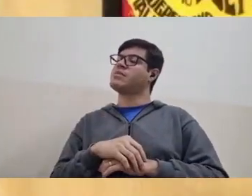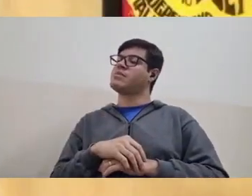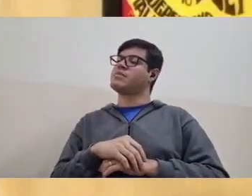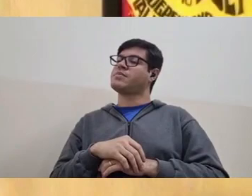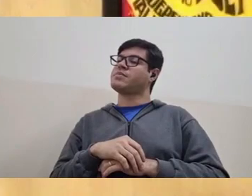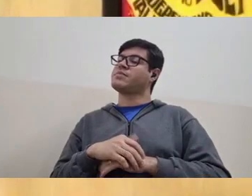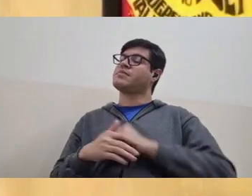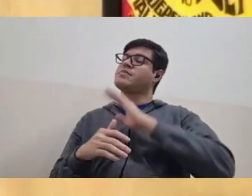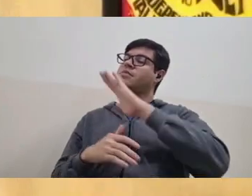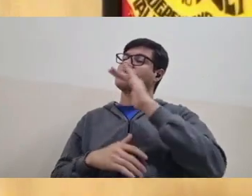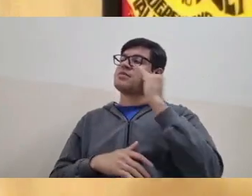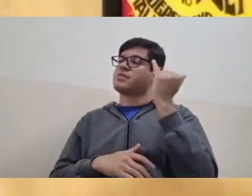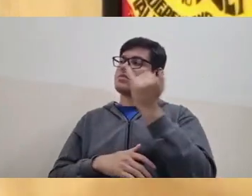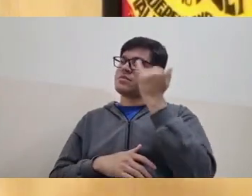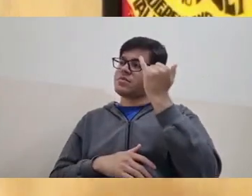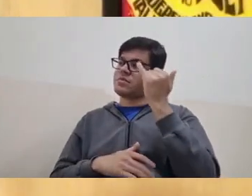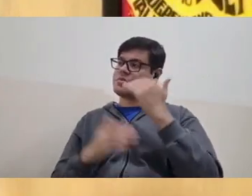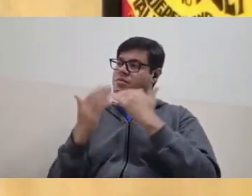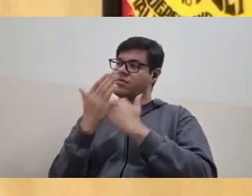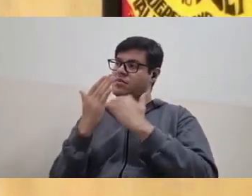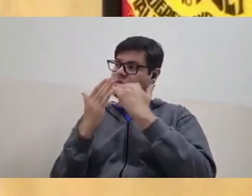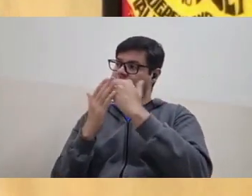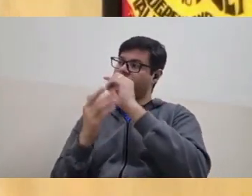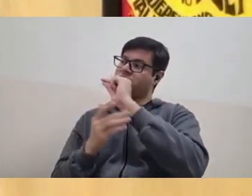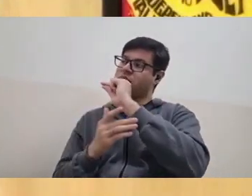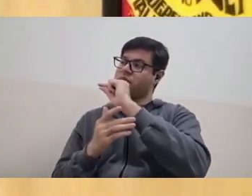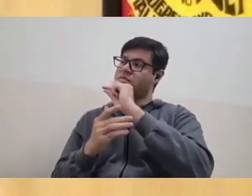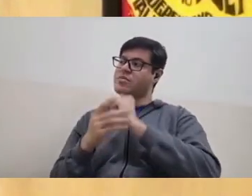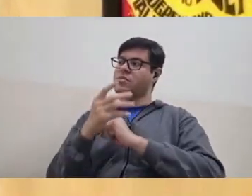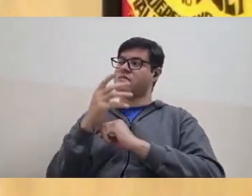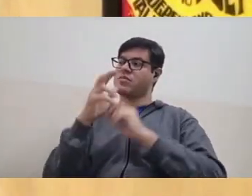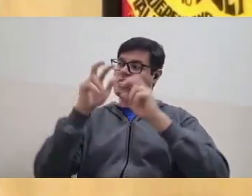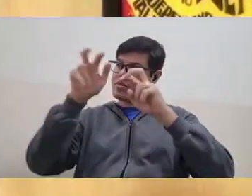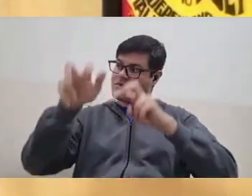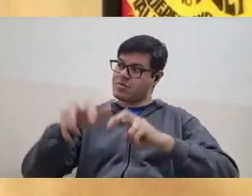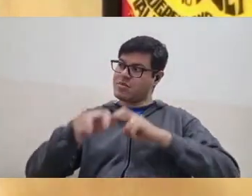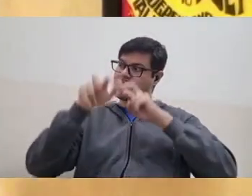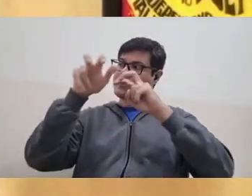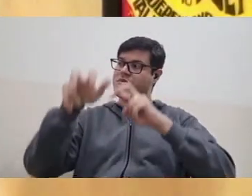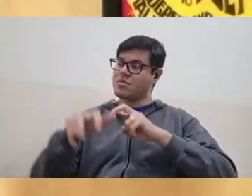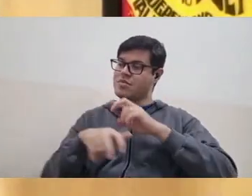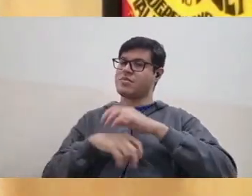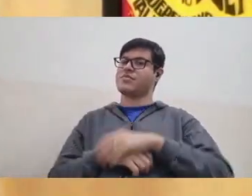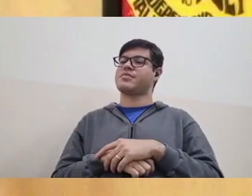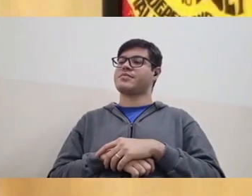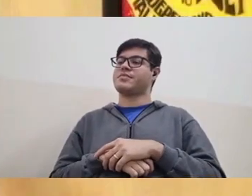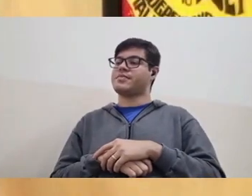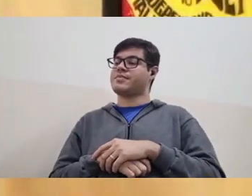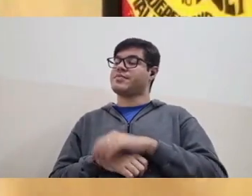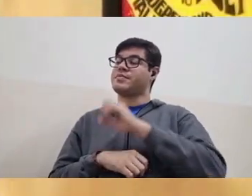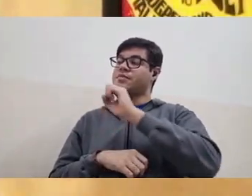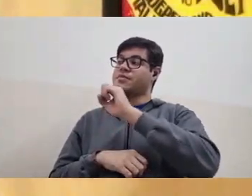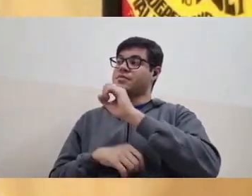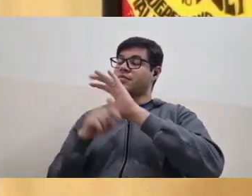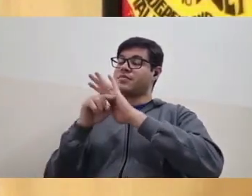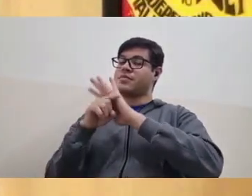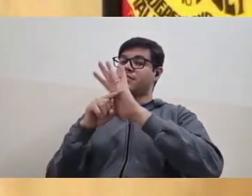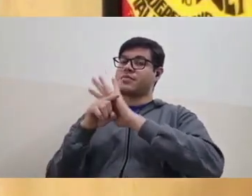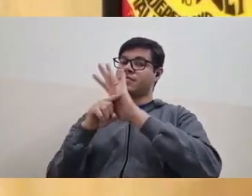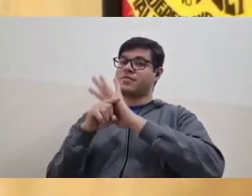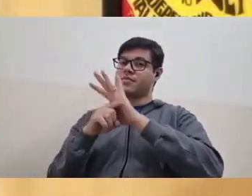mas o mais importante, na minha opinião, é o setor da agricultura. Se você